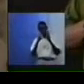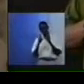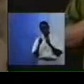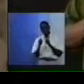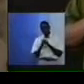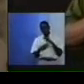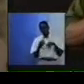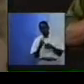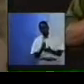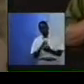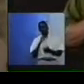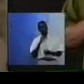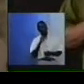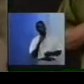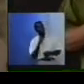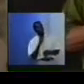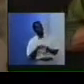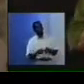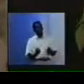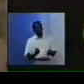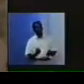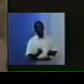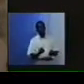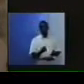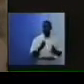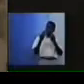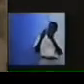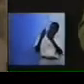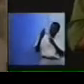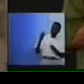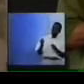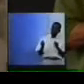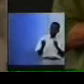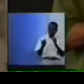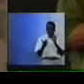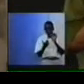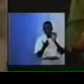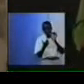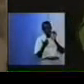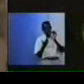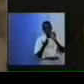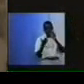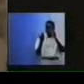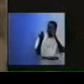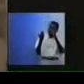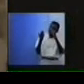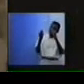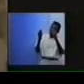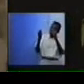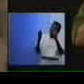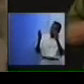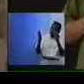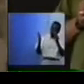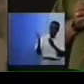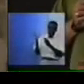tempo, e depois, delicadamente, ele vai colocando tinta de novo, até restaurar, como foi feito recentemente